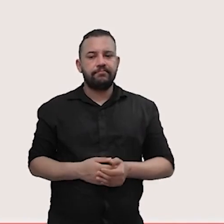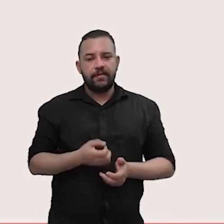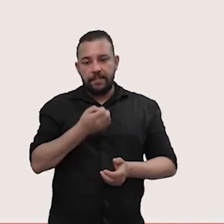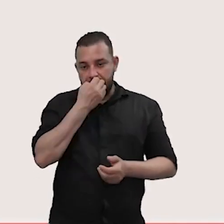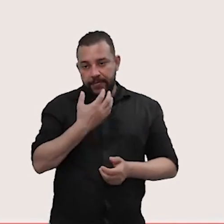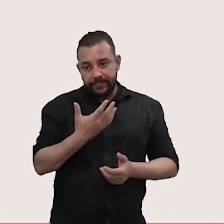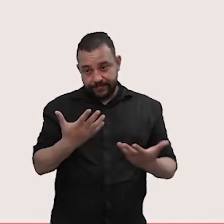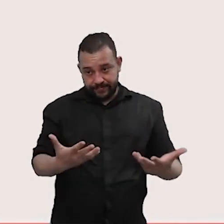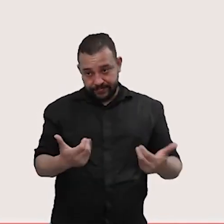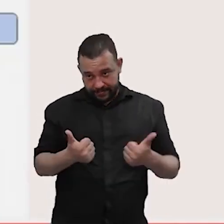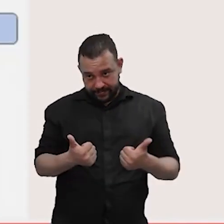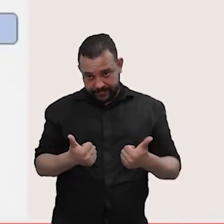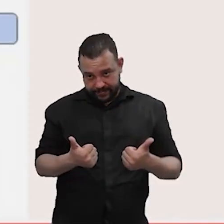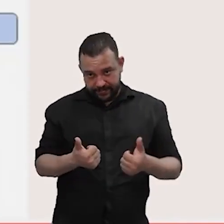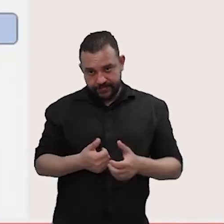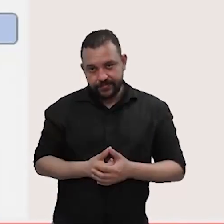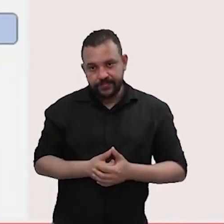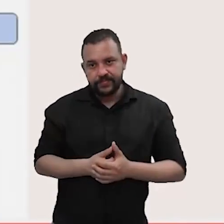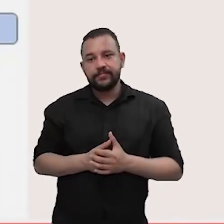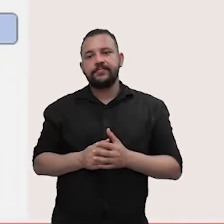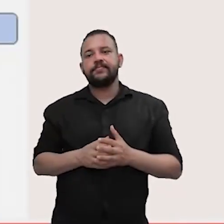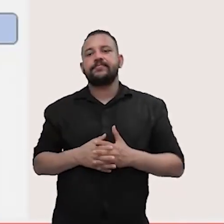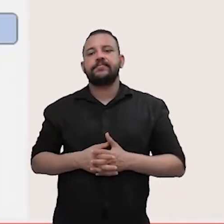Certo? Show de bola.